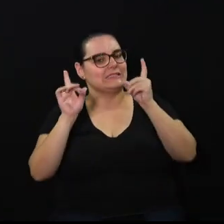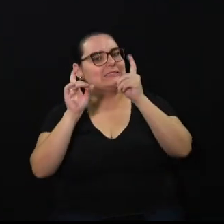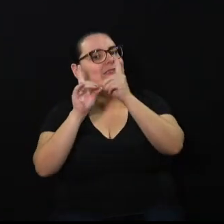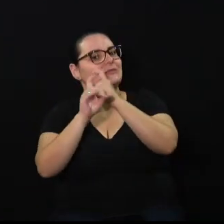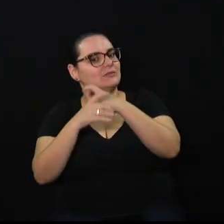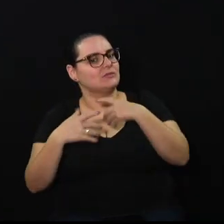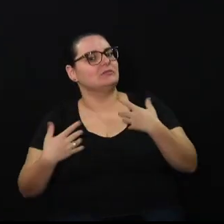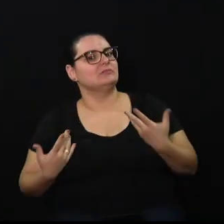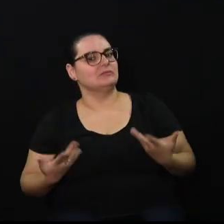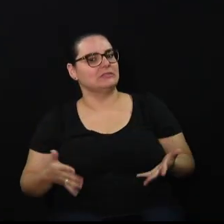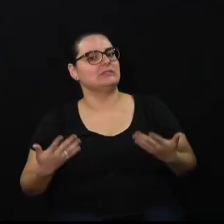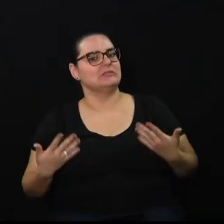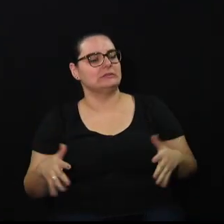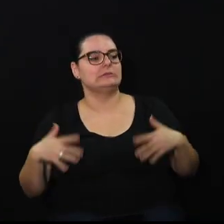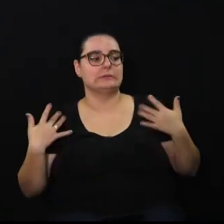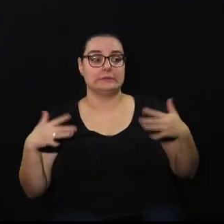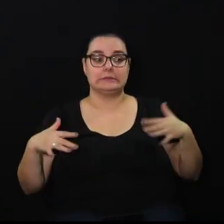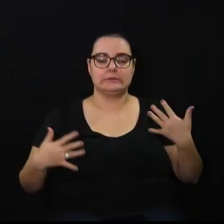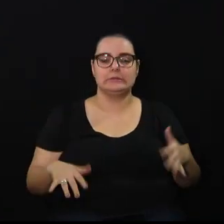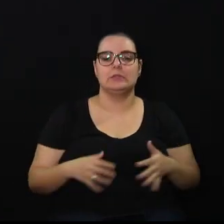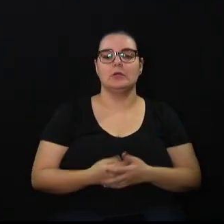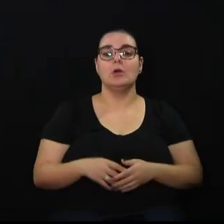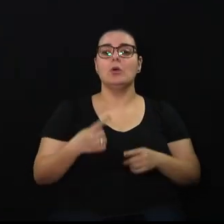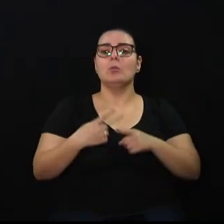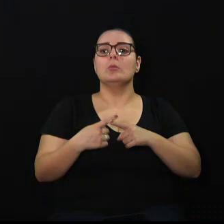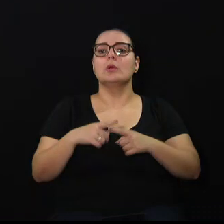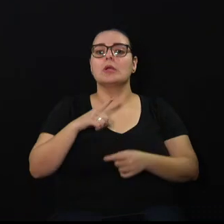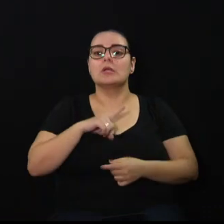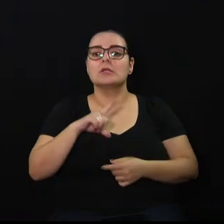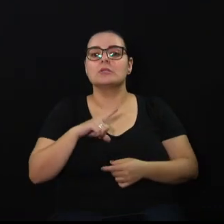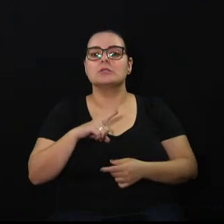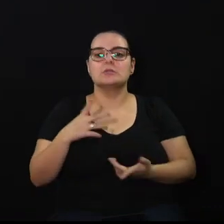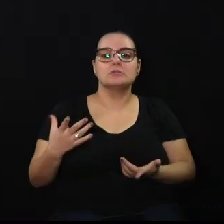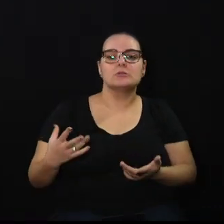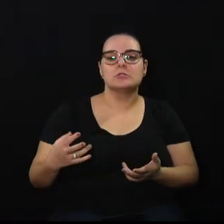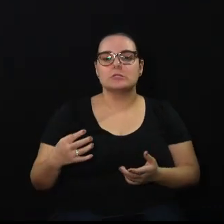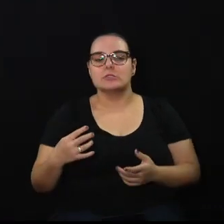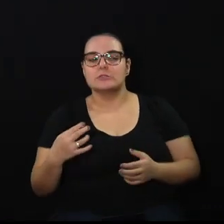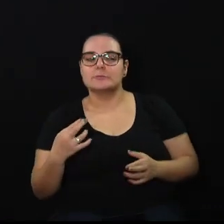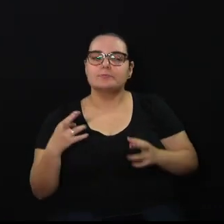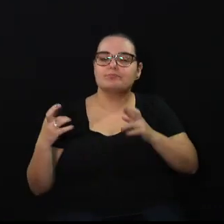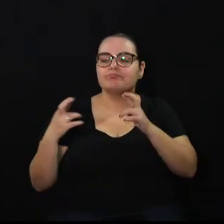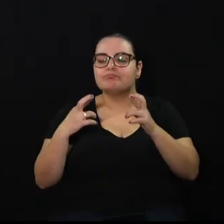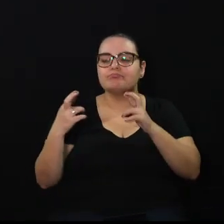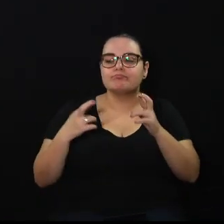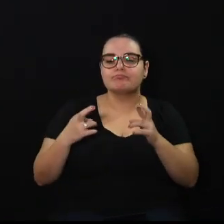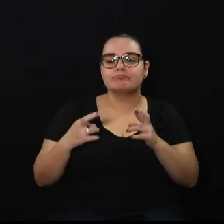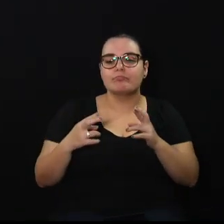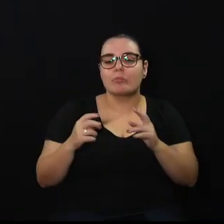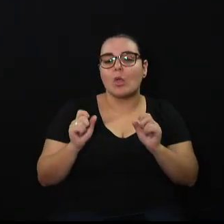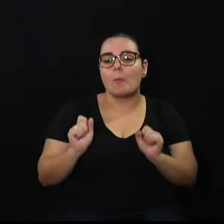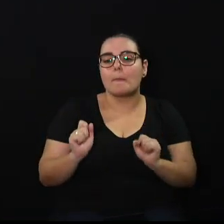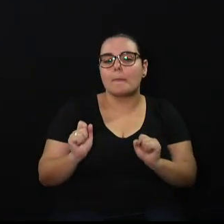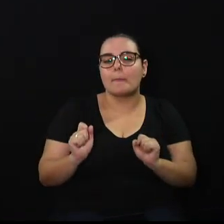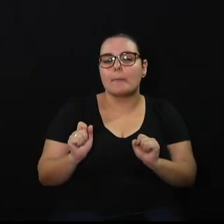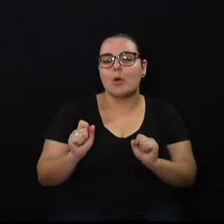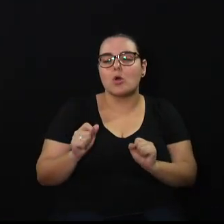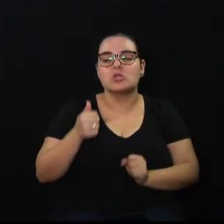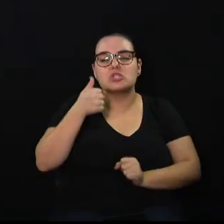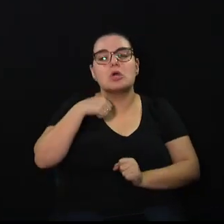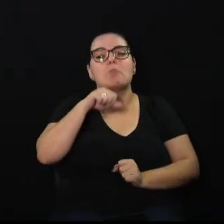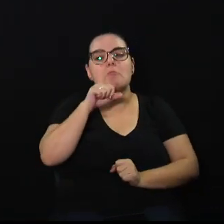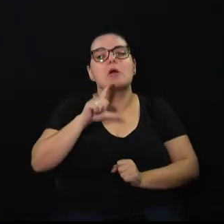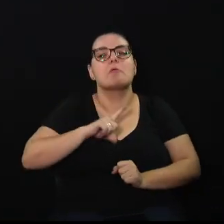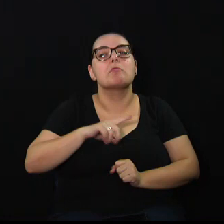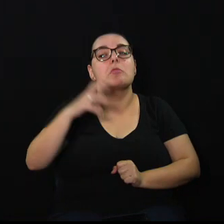época porque além disso ainda tinha todo um estigma de prova de de possivelmente serem culpados não é por